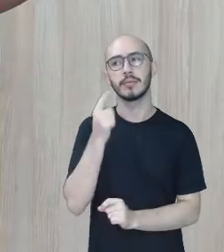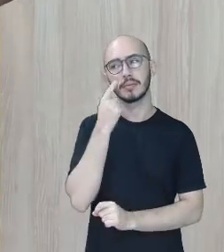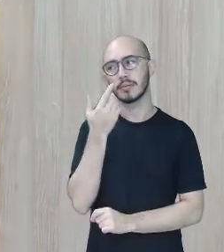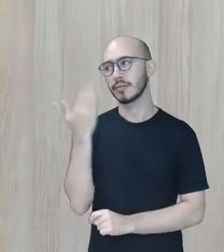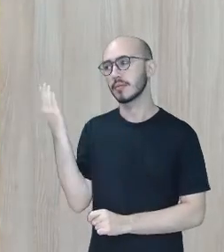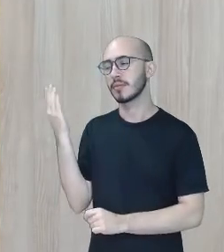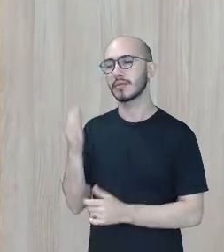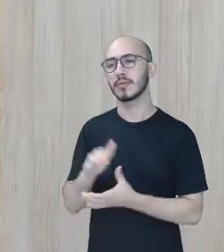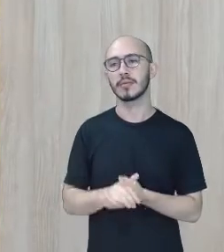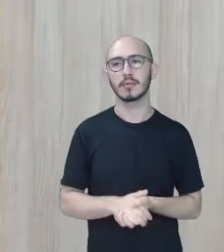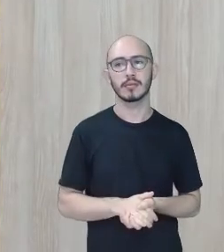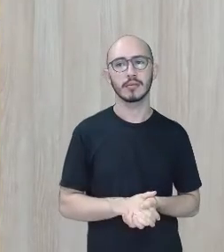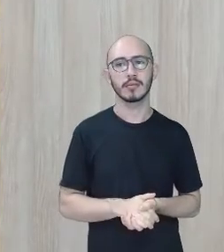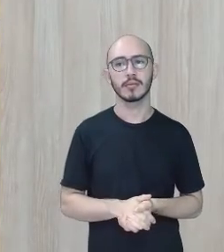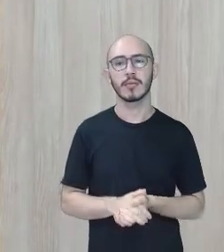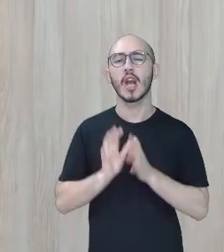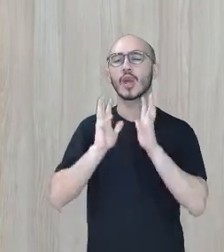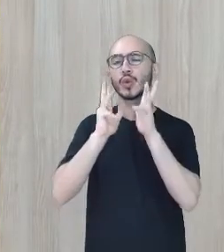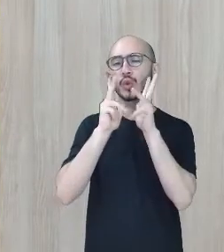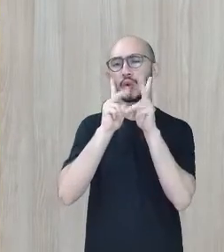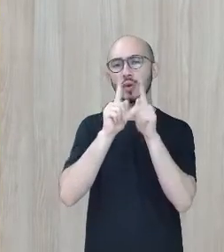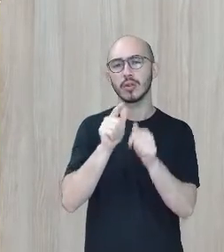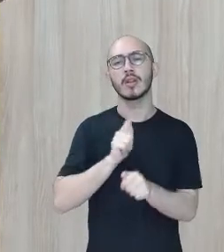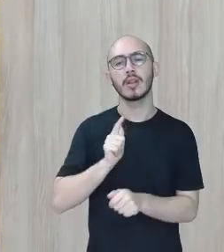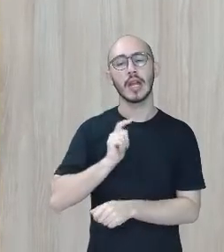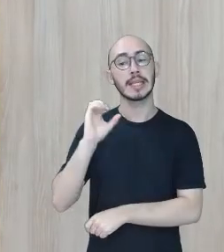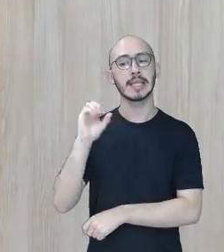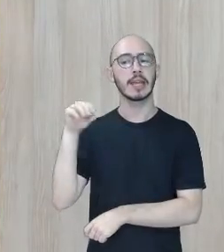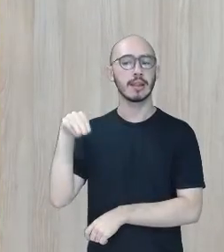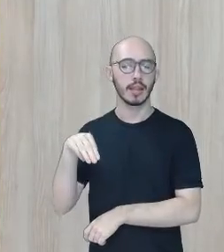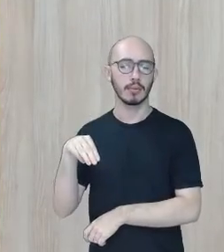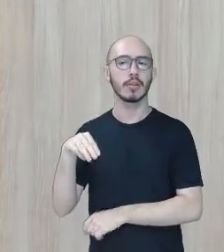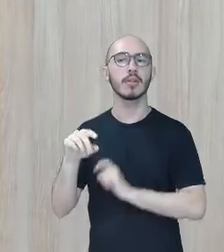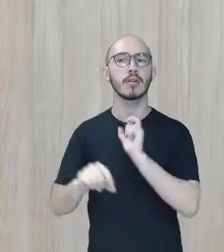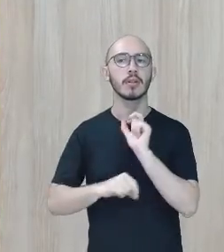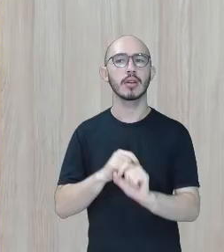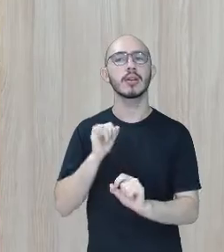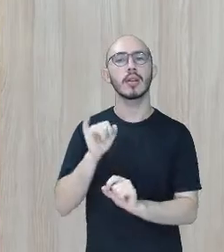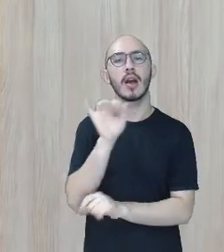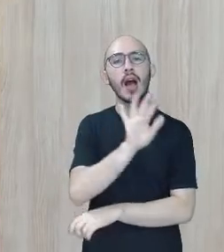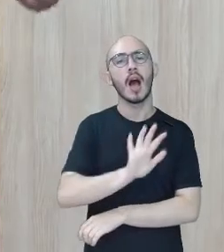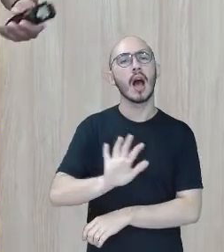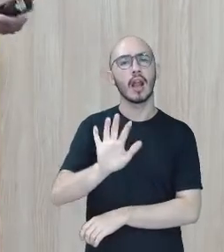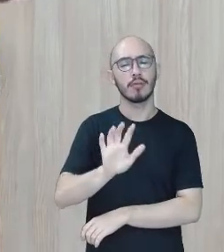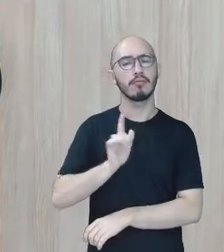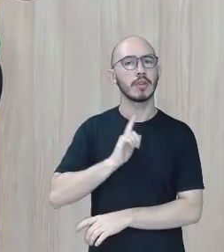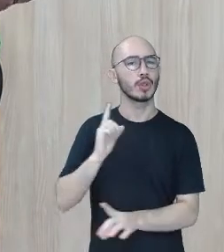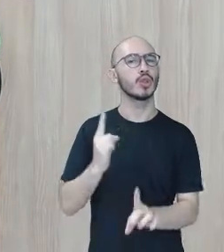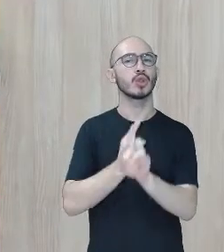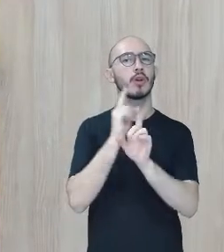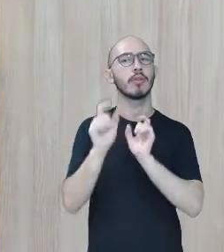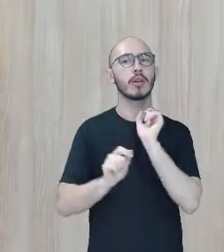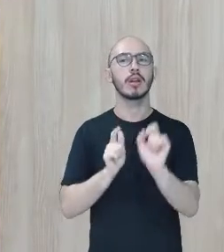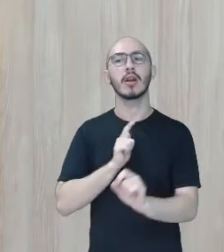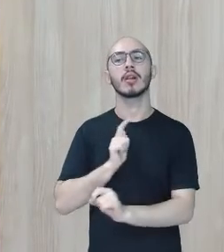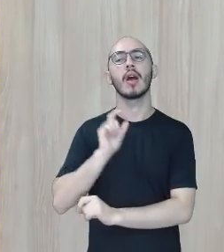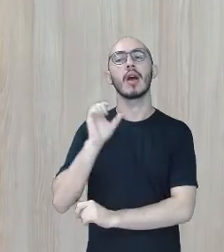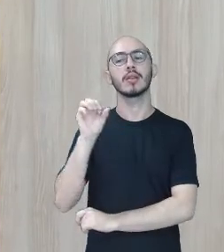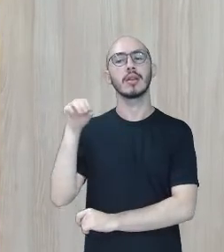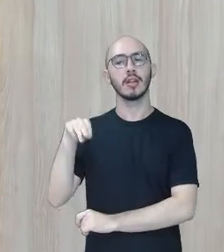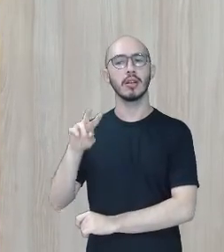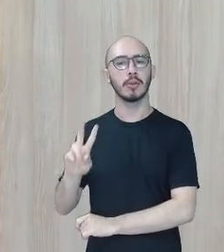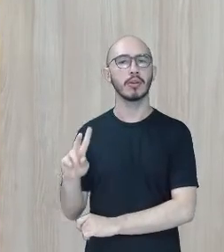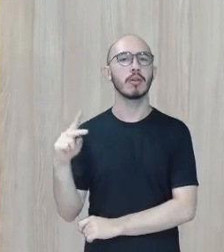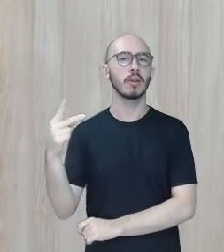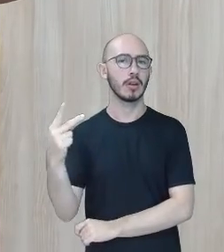questão aqui, ó, todas as unidades estão em centímetros. Então, quando você encontrar a área ela vai estar em centímetro